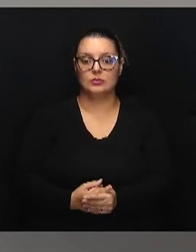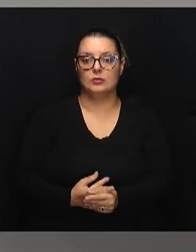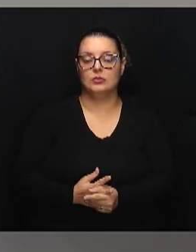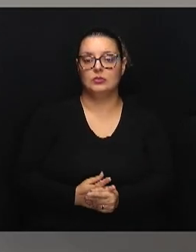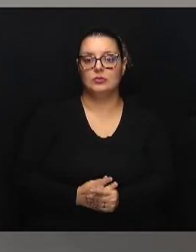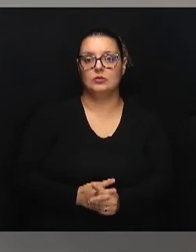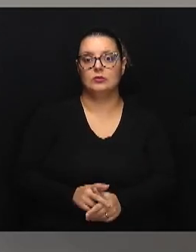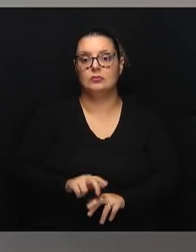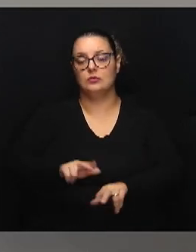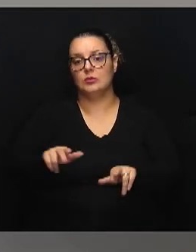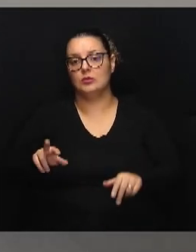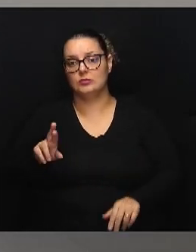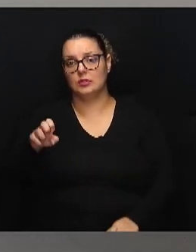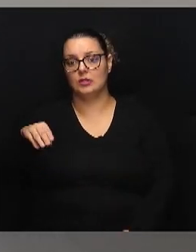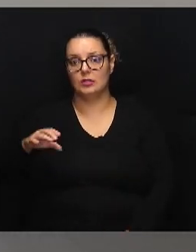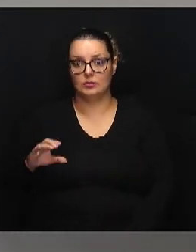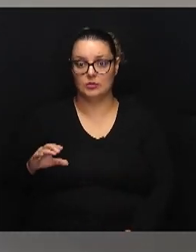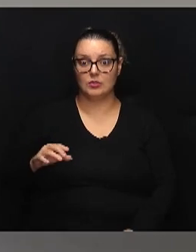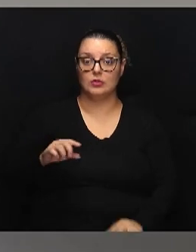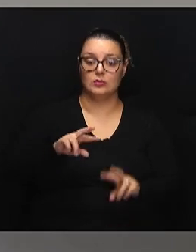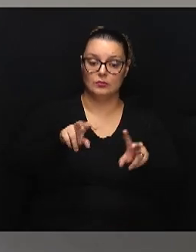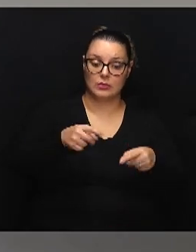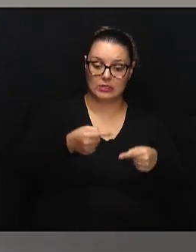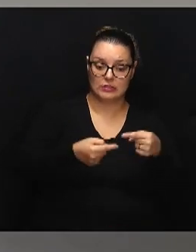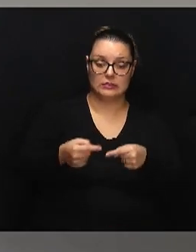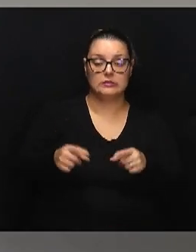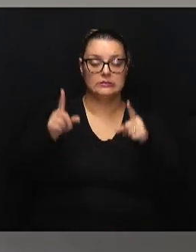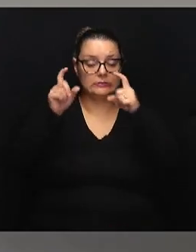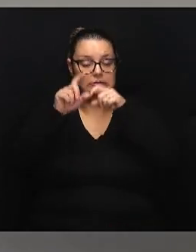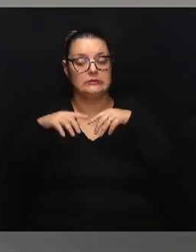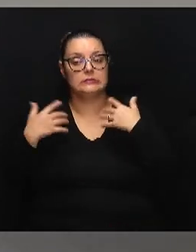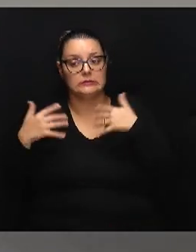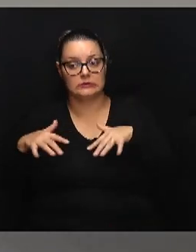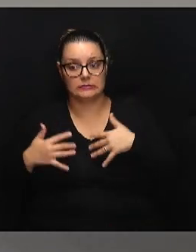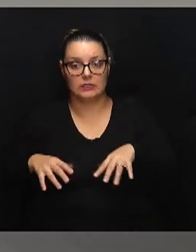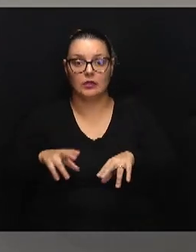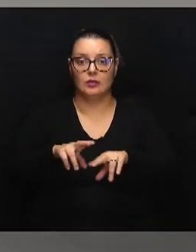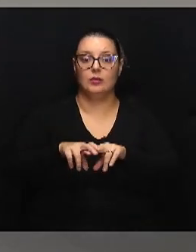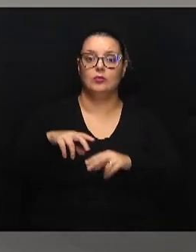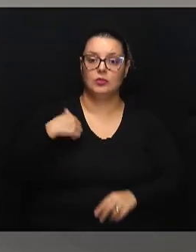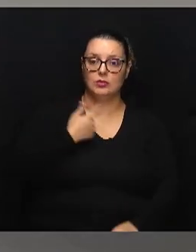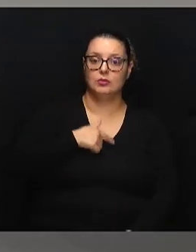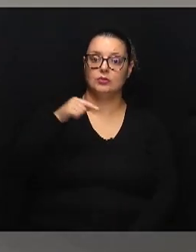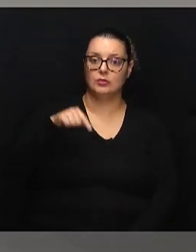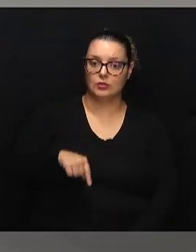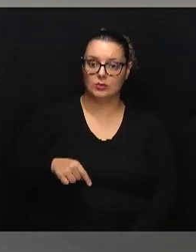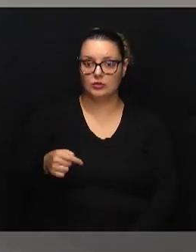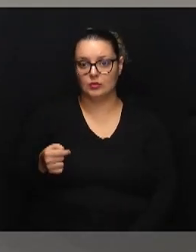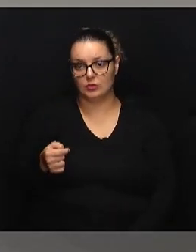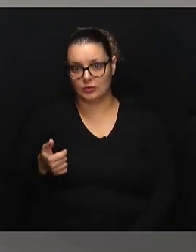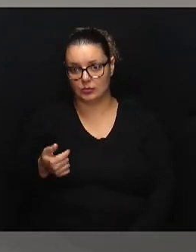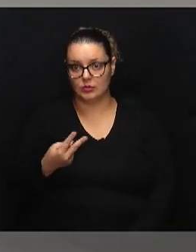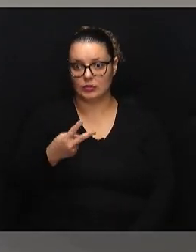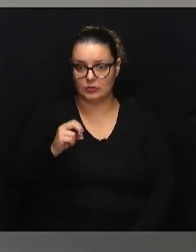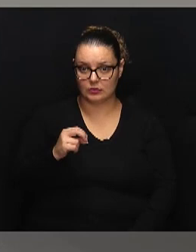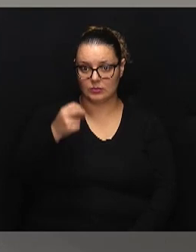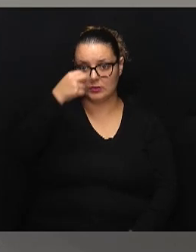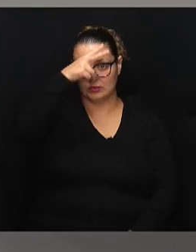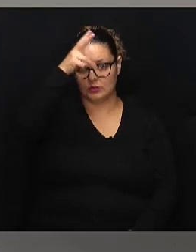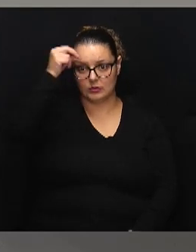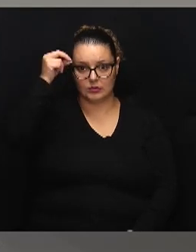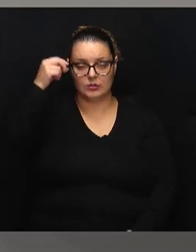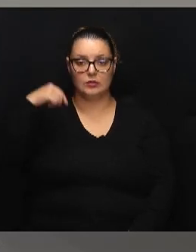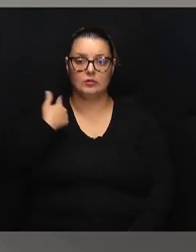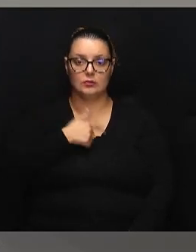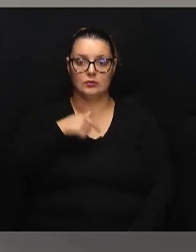que é um assunto polêmico, um assunto difícil de se resolver, por isso que nós estamos aqui com quase 20 prefeitos, estamos